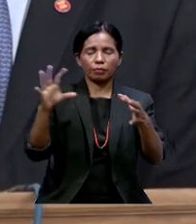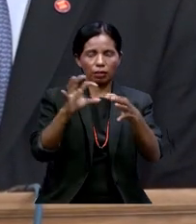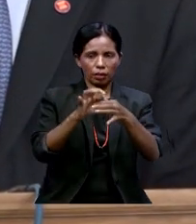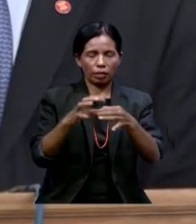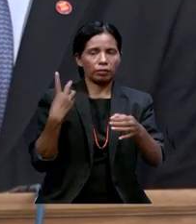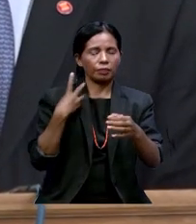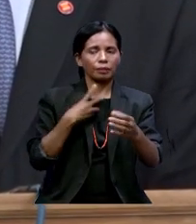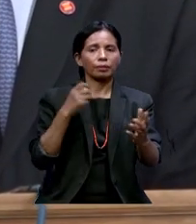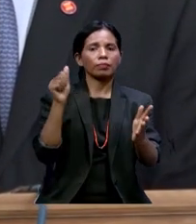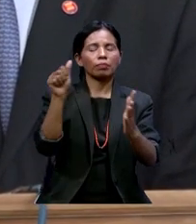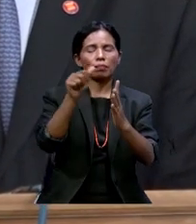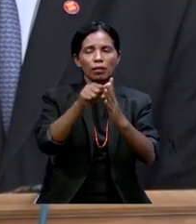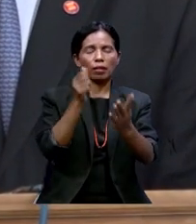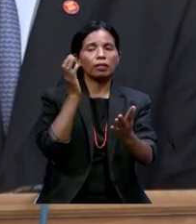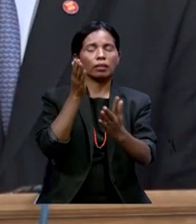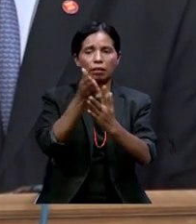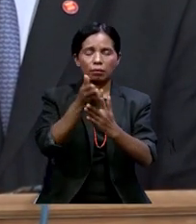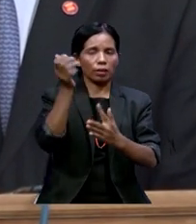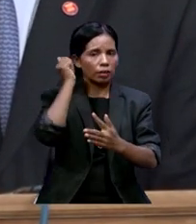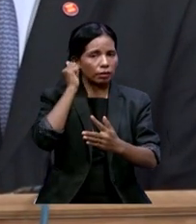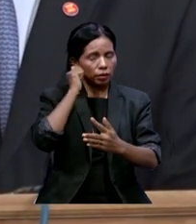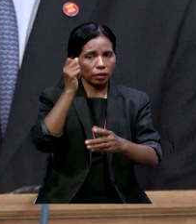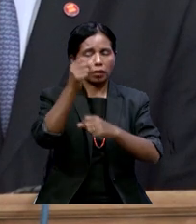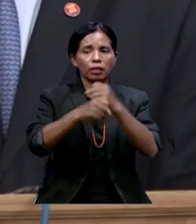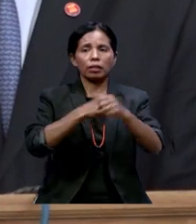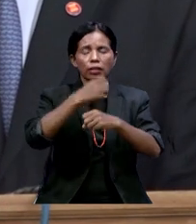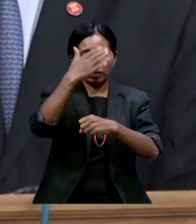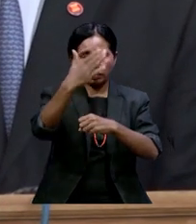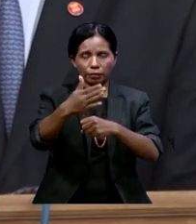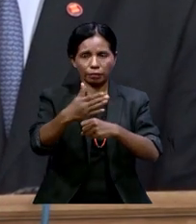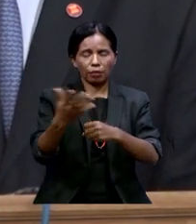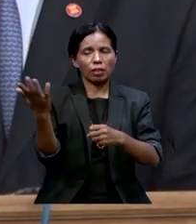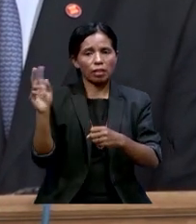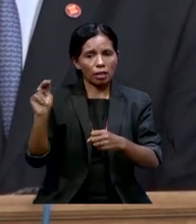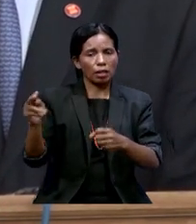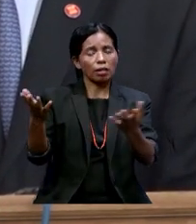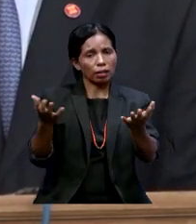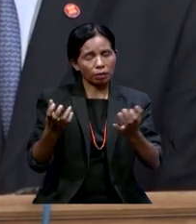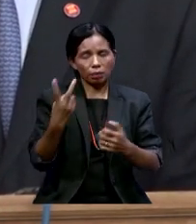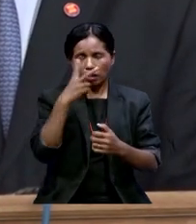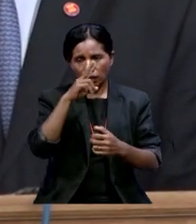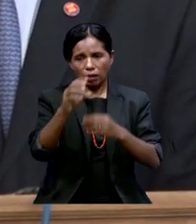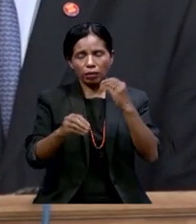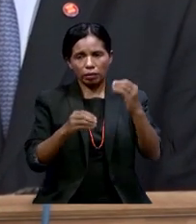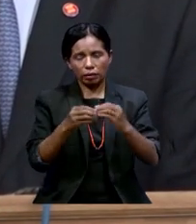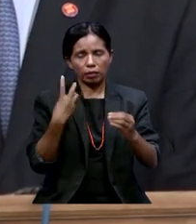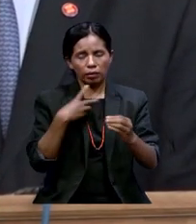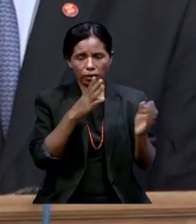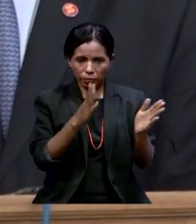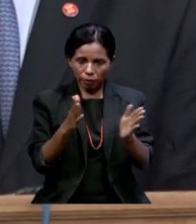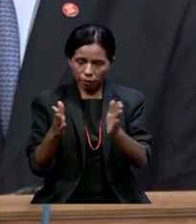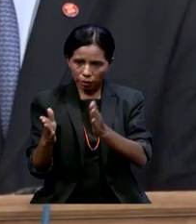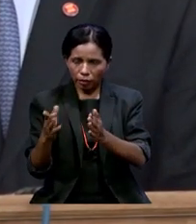Zamba ASEAN e a Tinan Oi. Espera cata ca niha karakmahere. Como é que itani